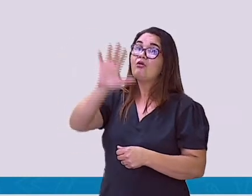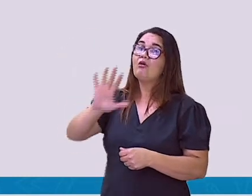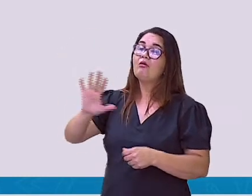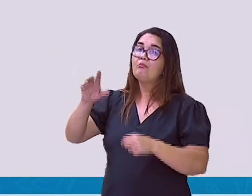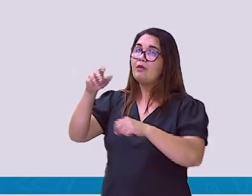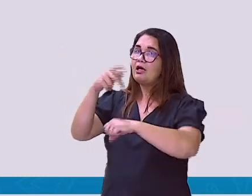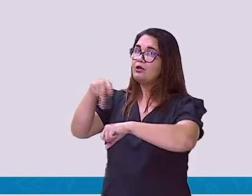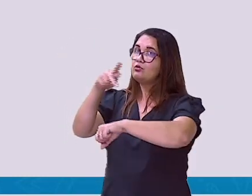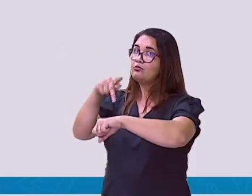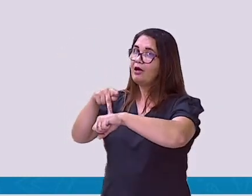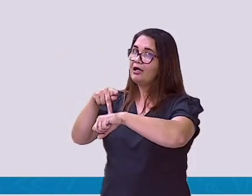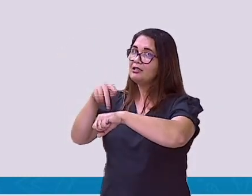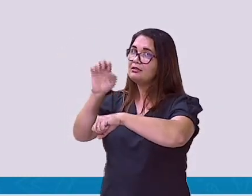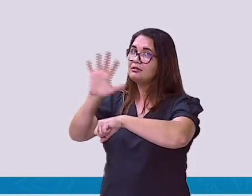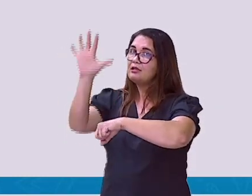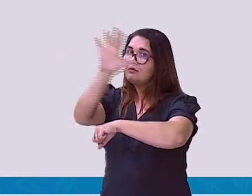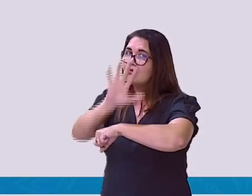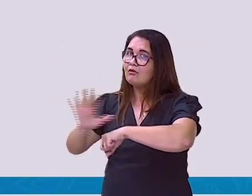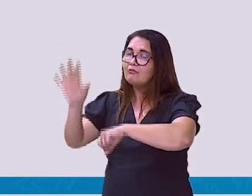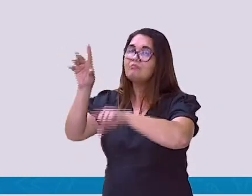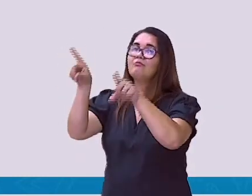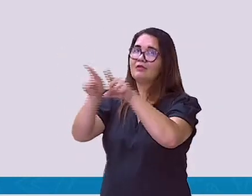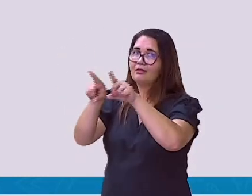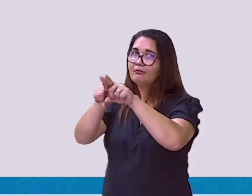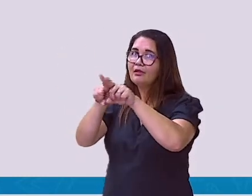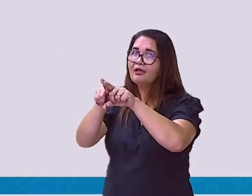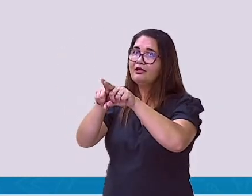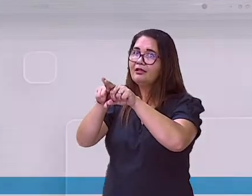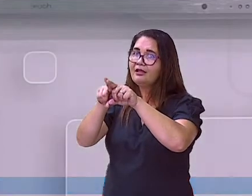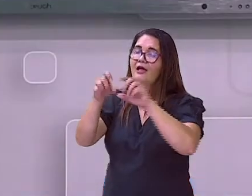740 milhões de habitantes,